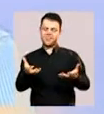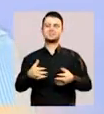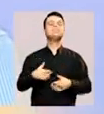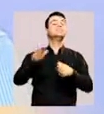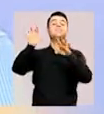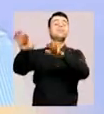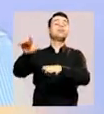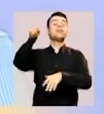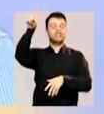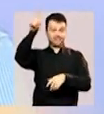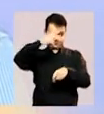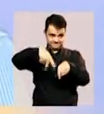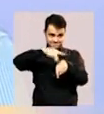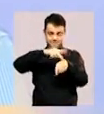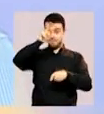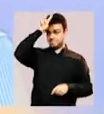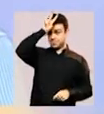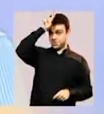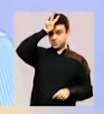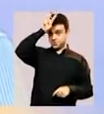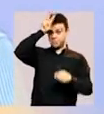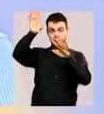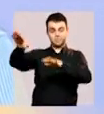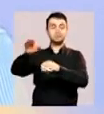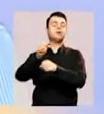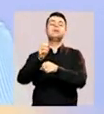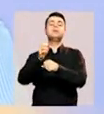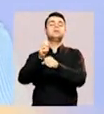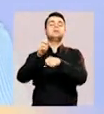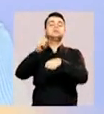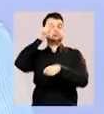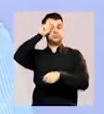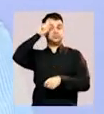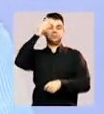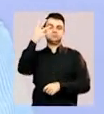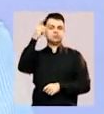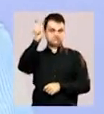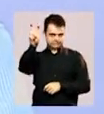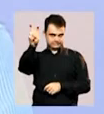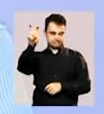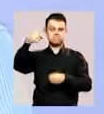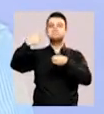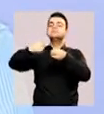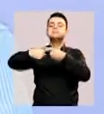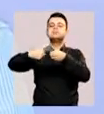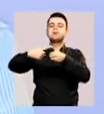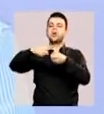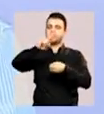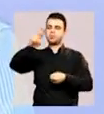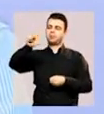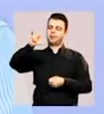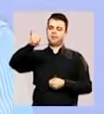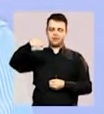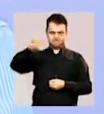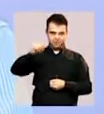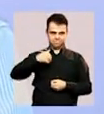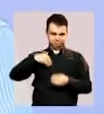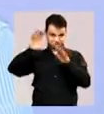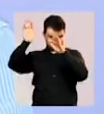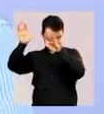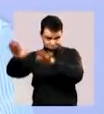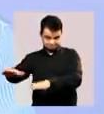dias, 2 meses lá no Peru, lá na cidade de Lima, lá. E deu para